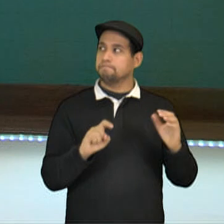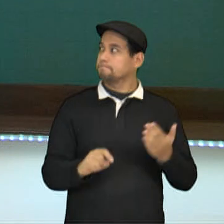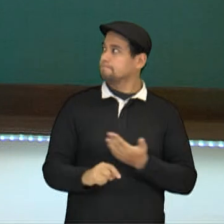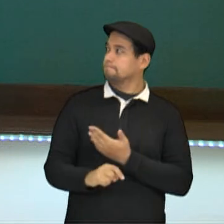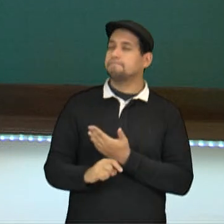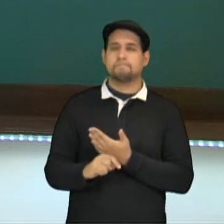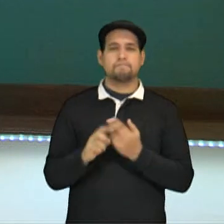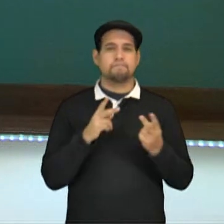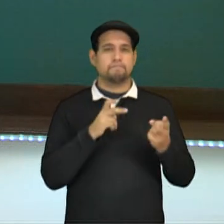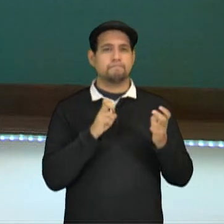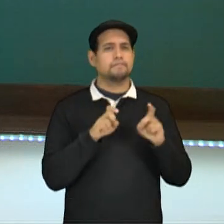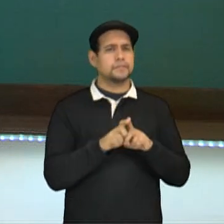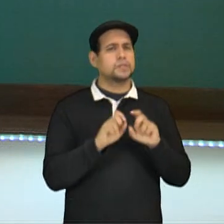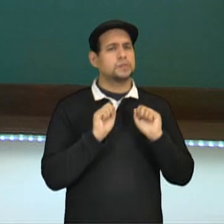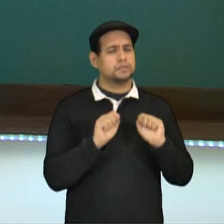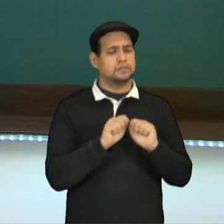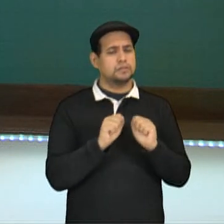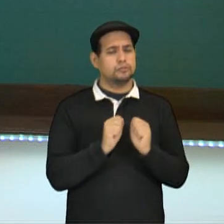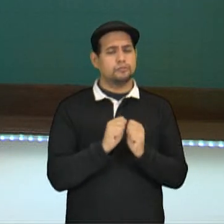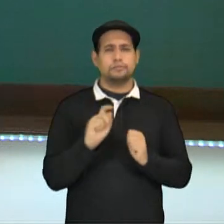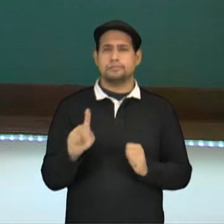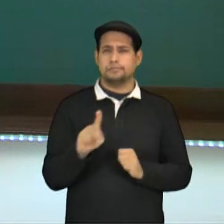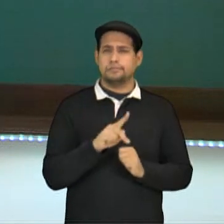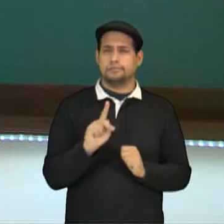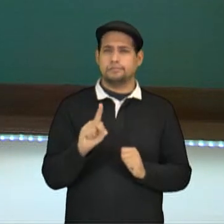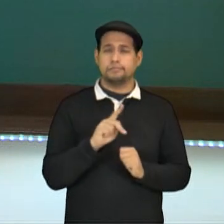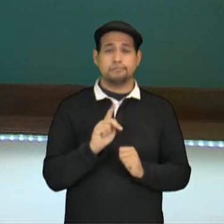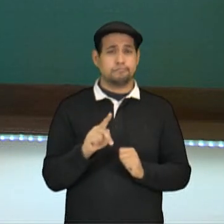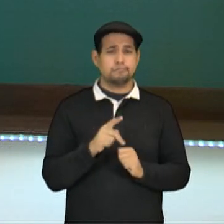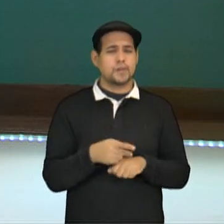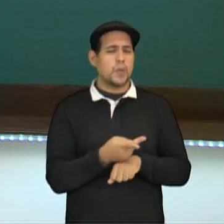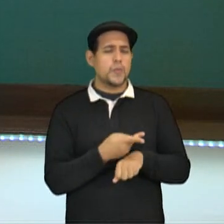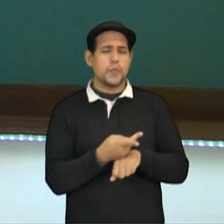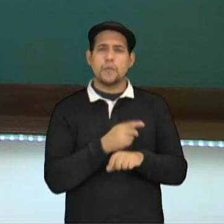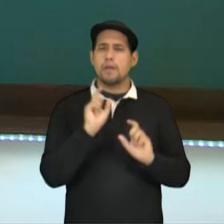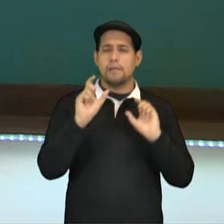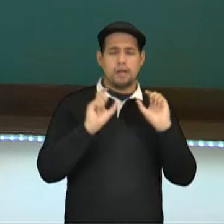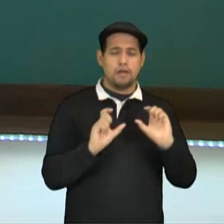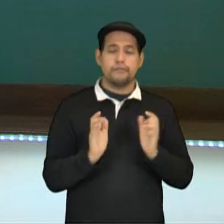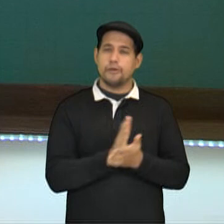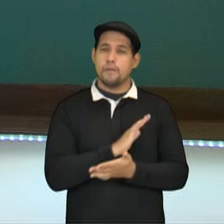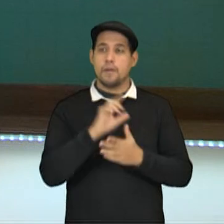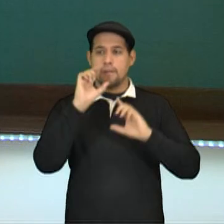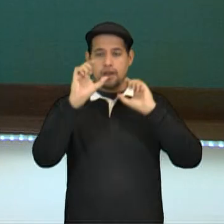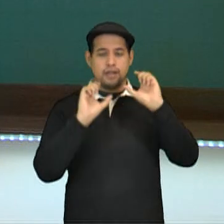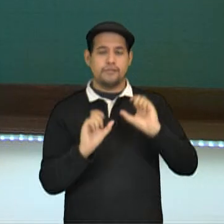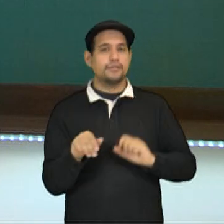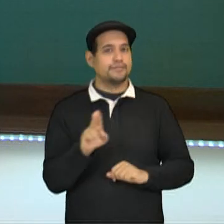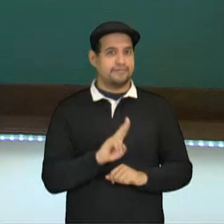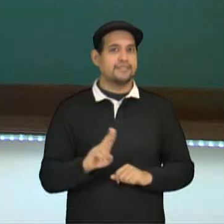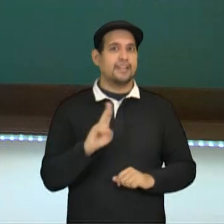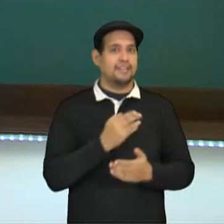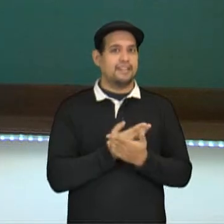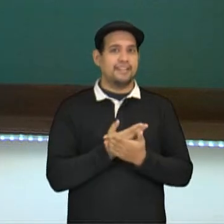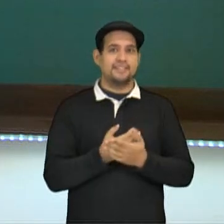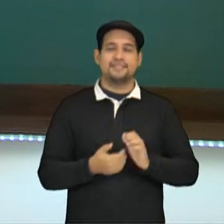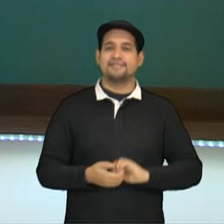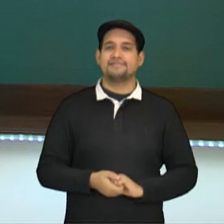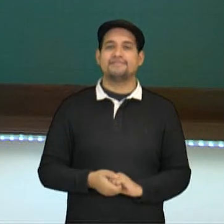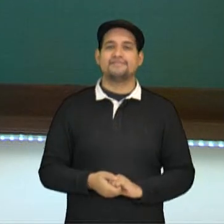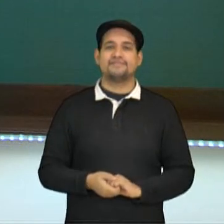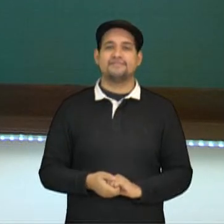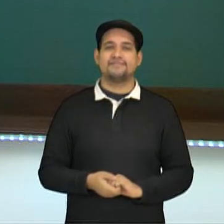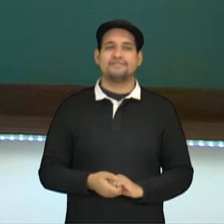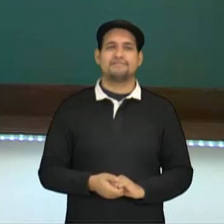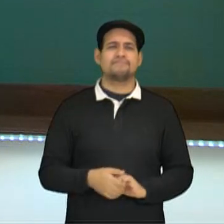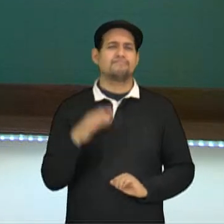vai encontrar, pode fazer junto com o seu professor, um caça-palavra com algumas palavras utilizadas durante essa aula.